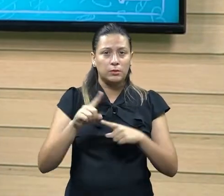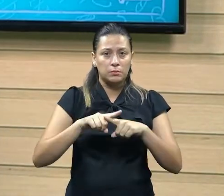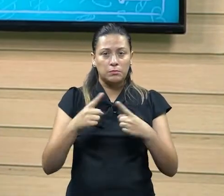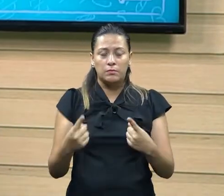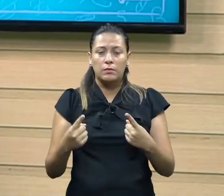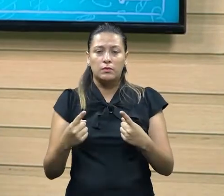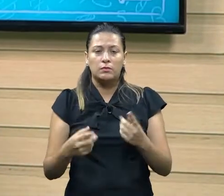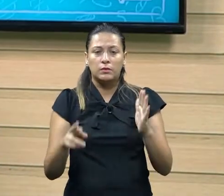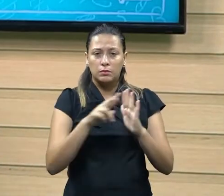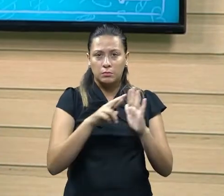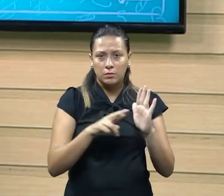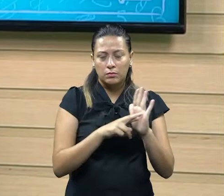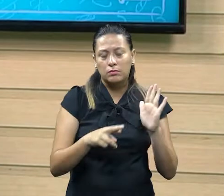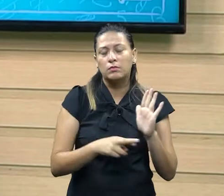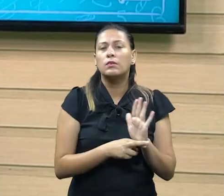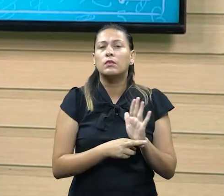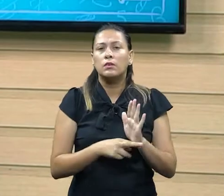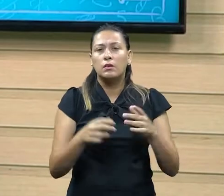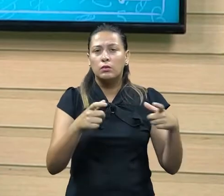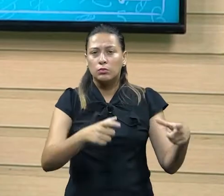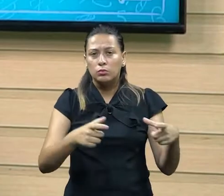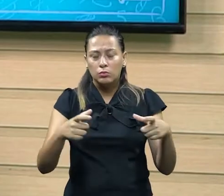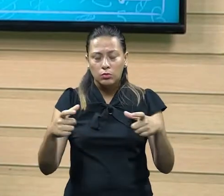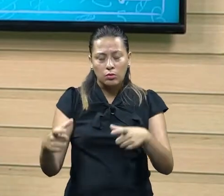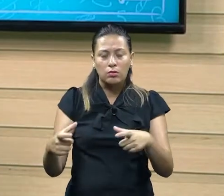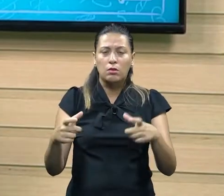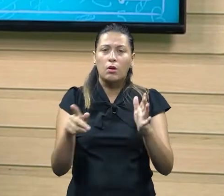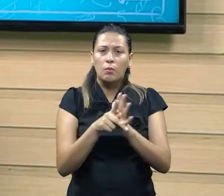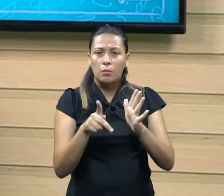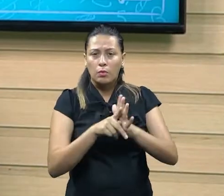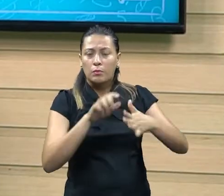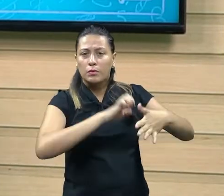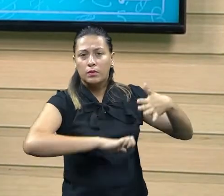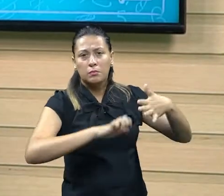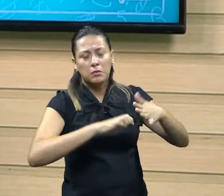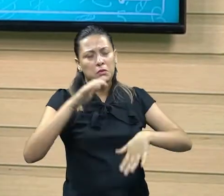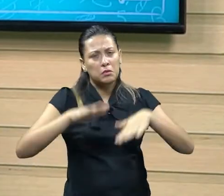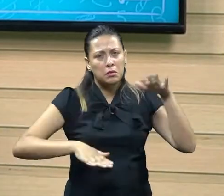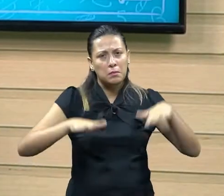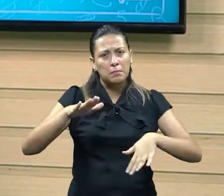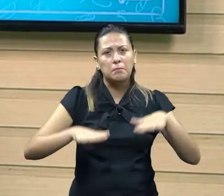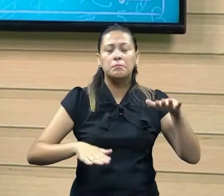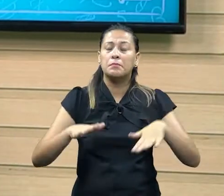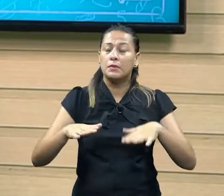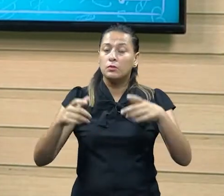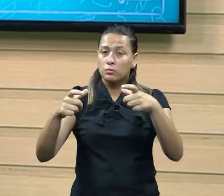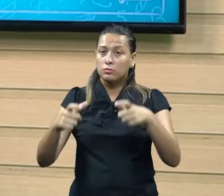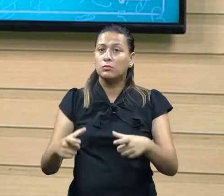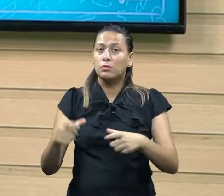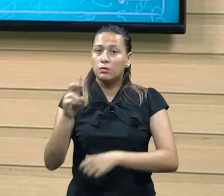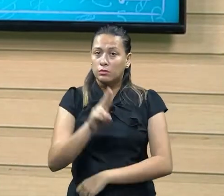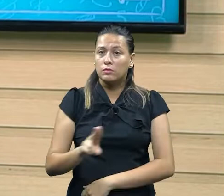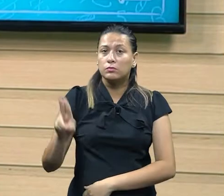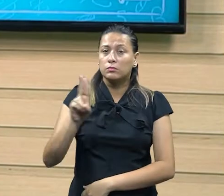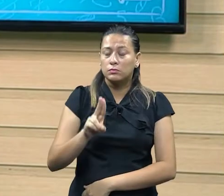do local, do ambiente, depende muito do local em que vai ser aplicado